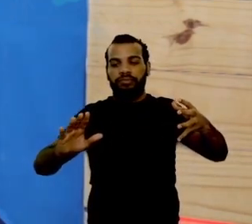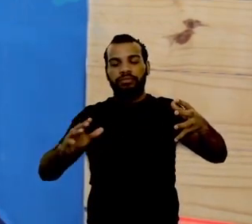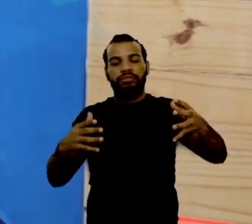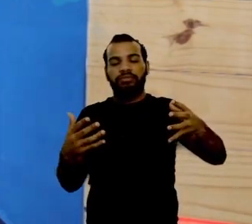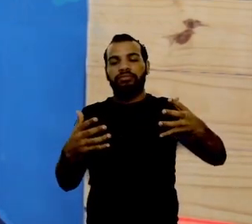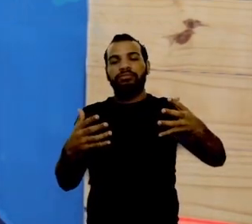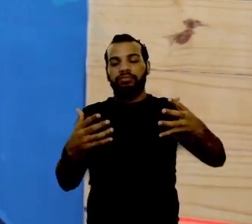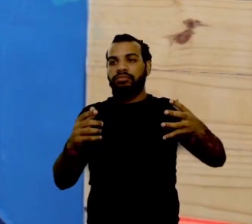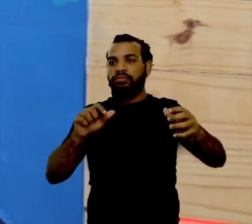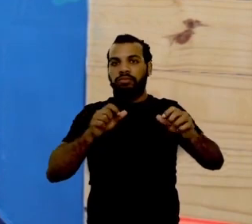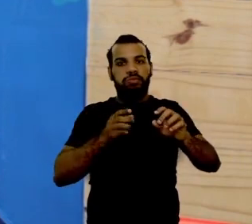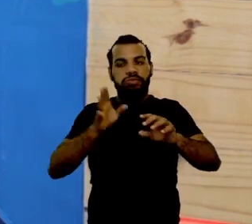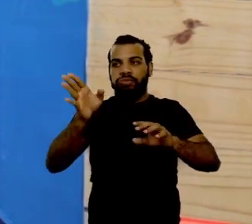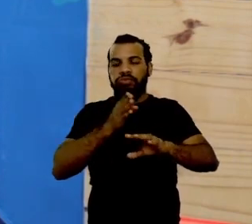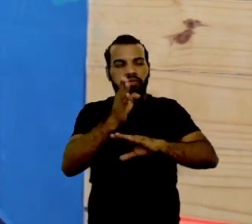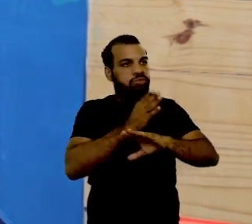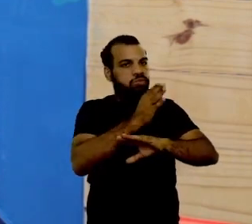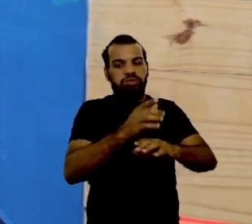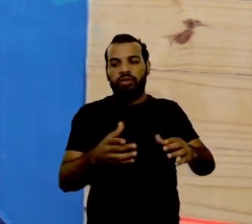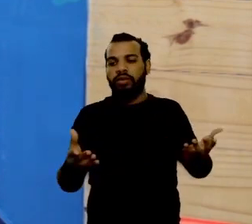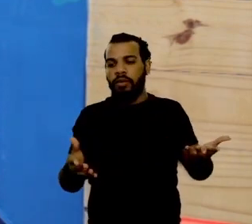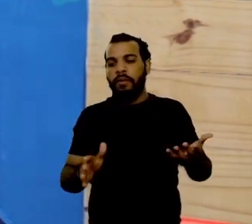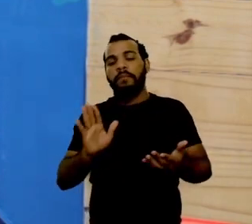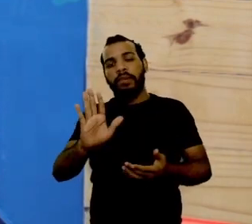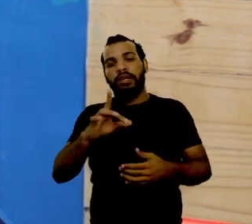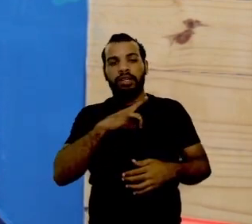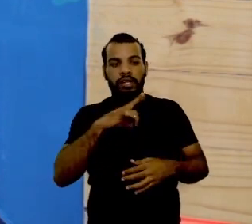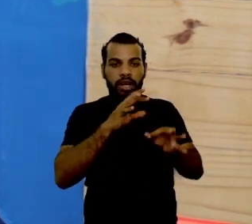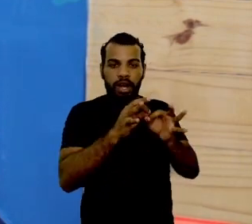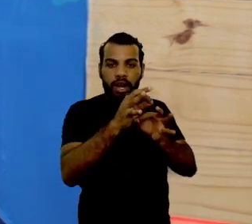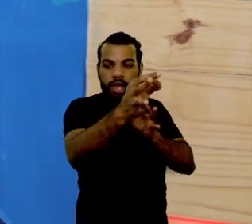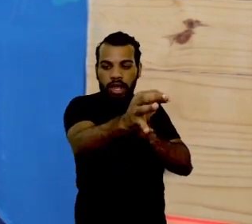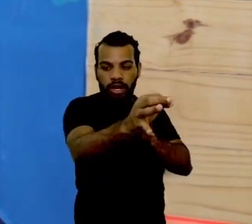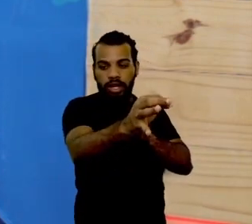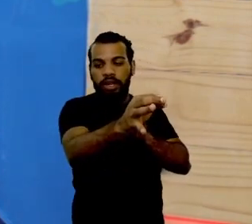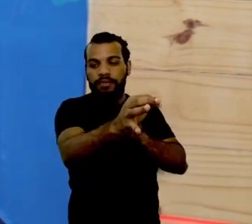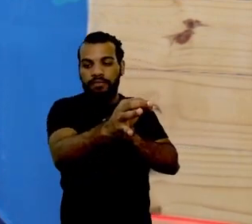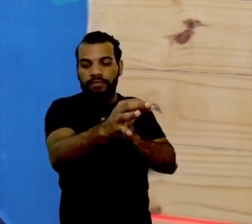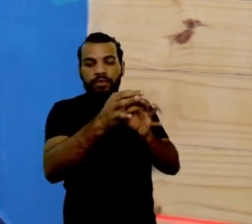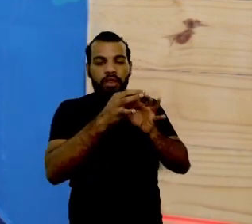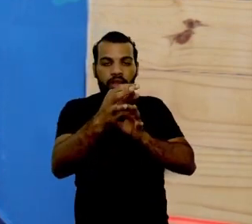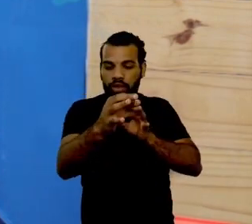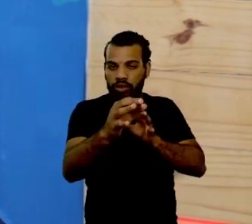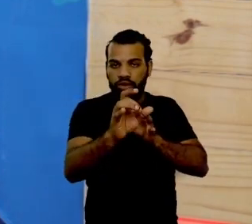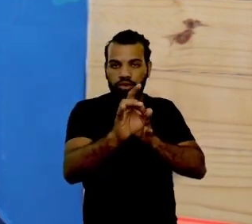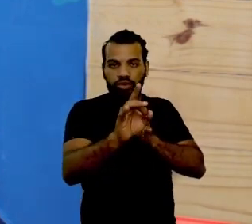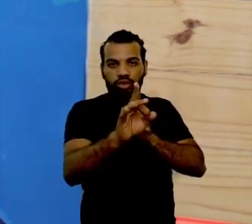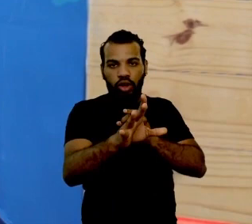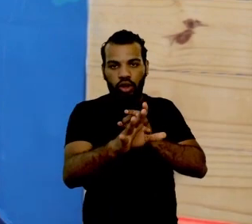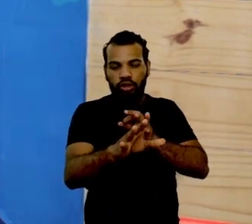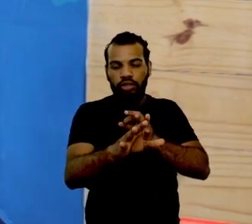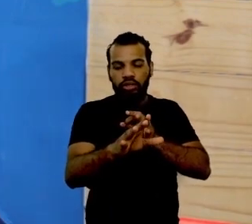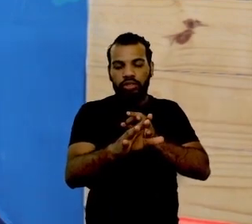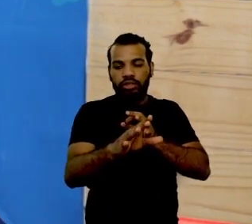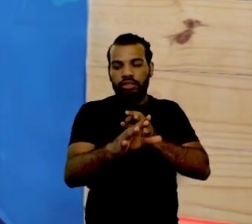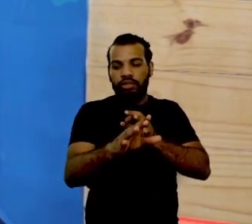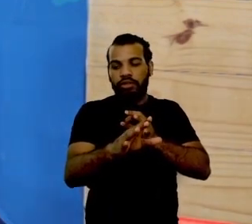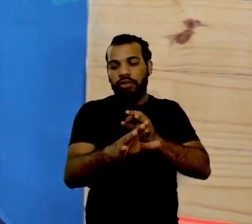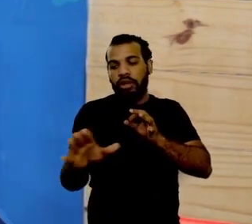mas podemos considerar a linear só o aumento de comprimento. Podemos